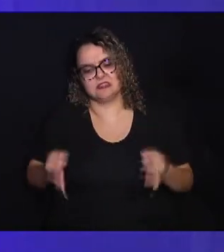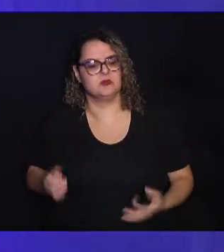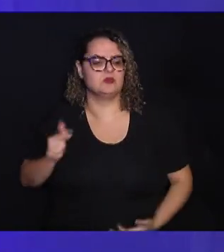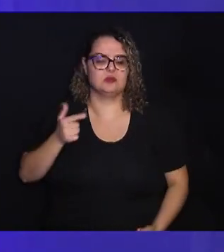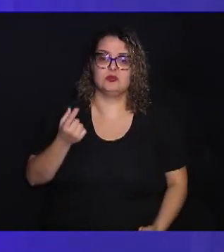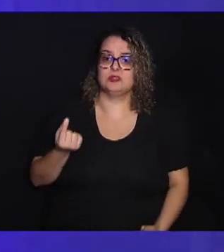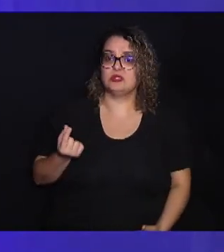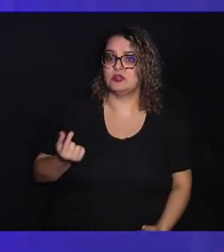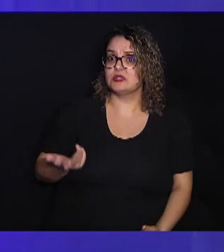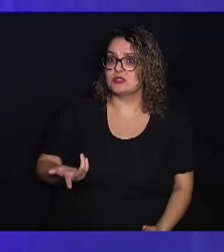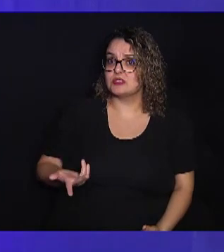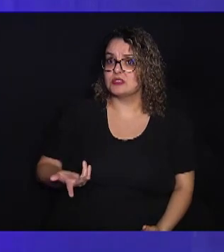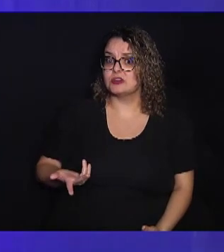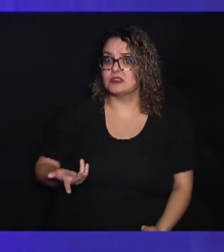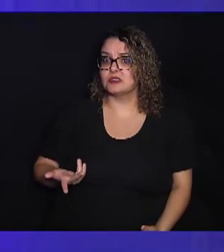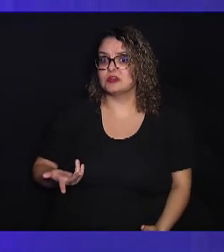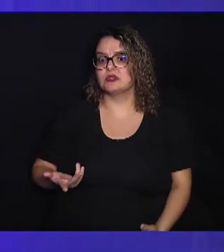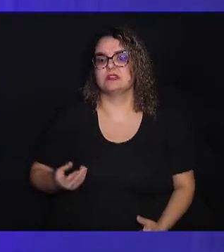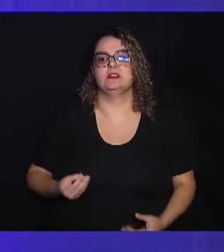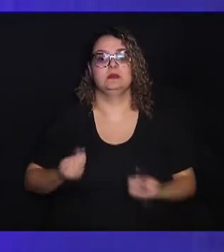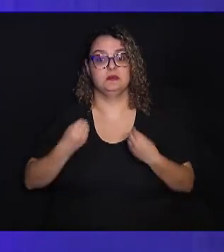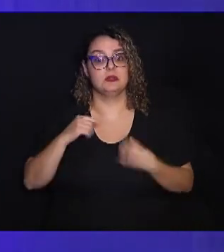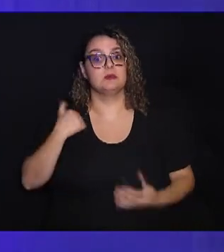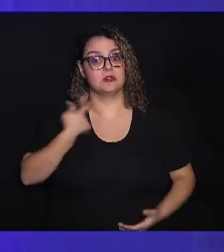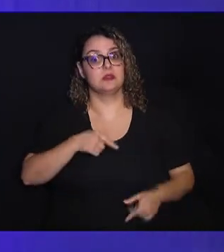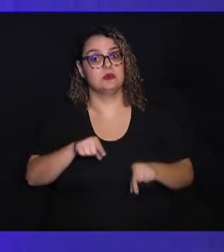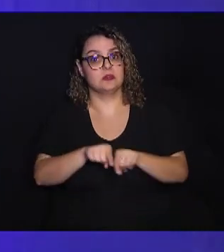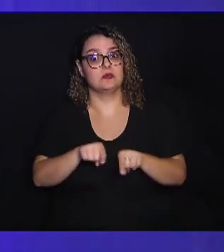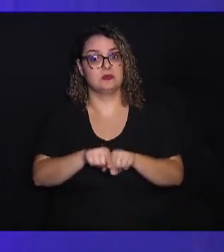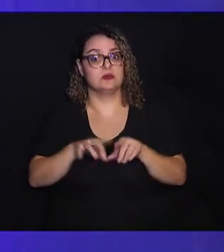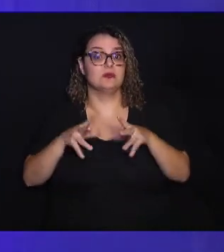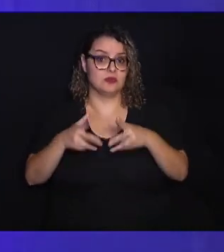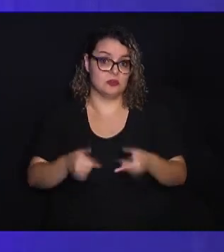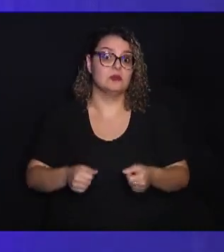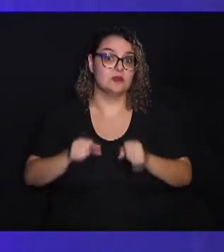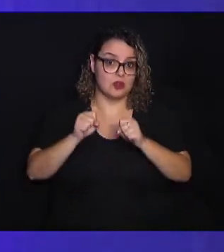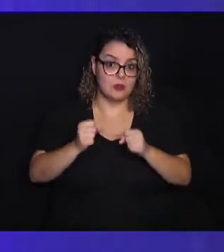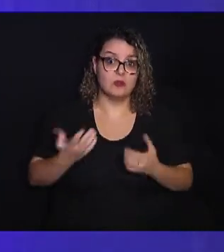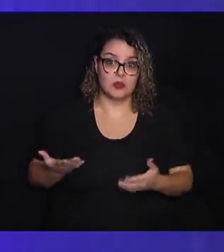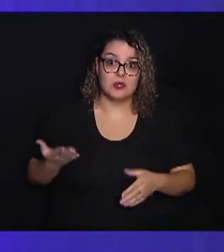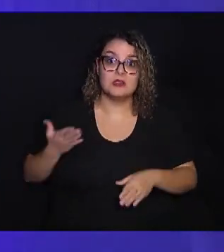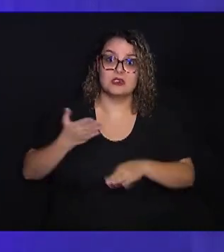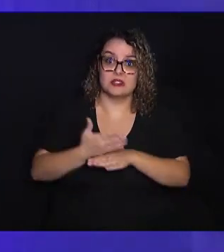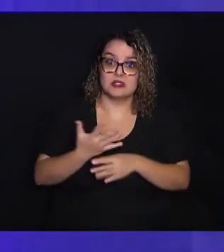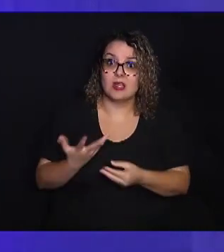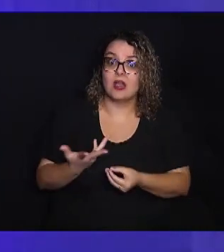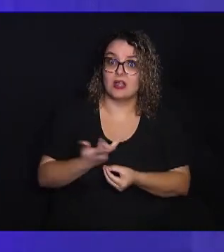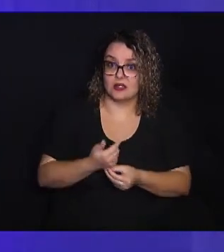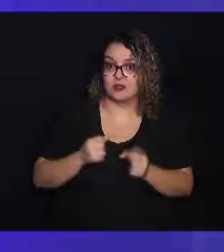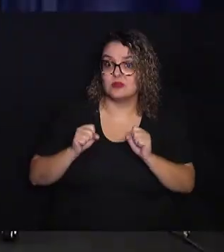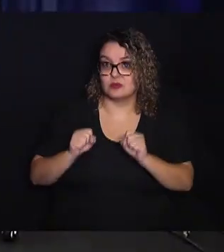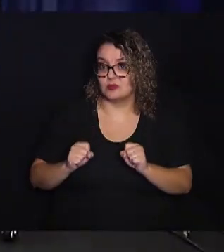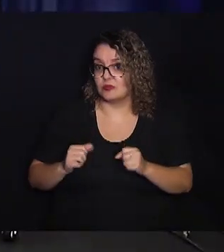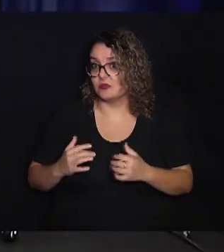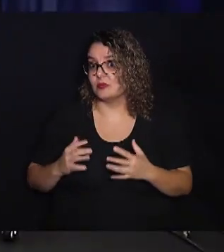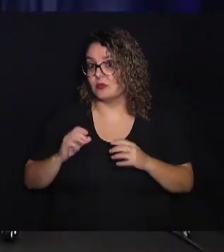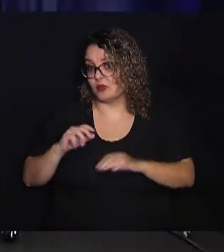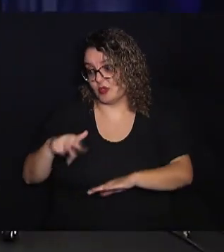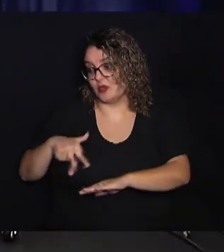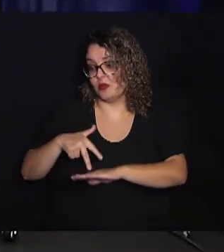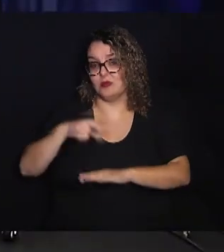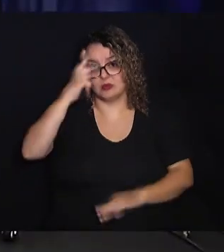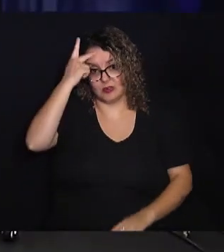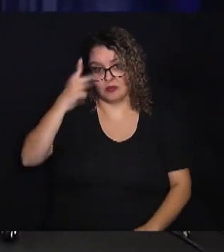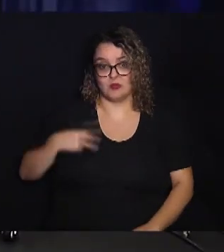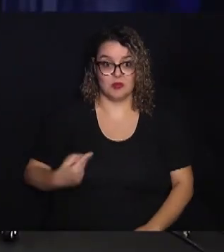dinheiro. Então, traz para a gente também que todo mundo pode ter acesso à arte, todo mundo pode ser protagonista da sua própria